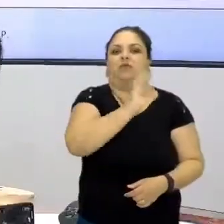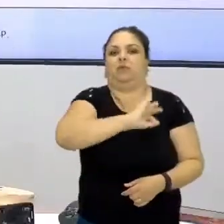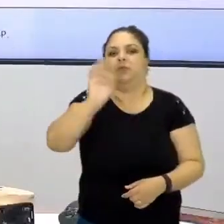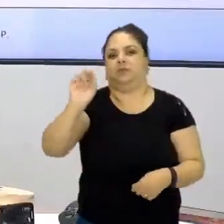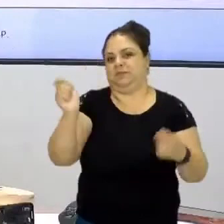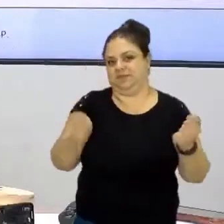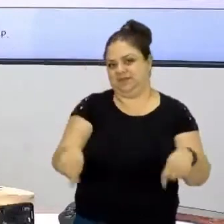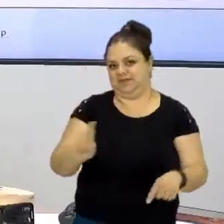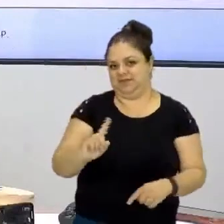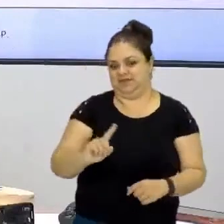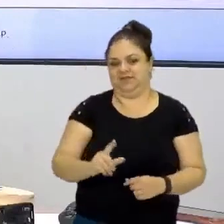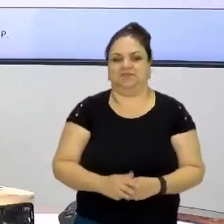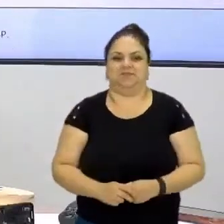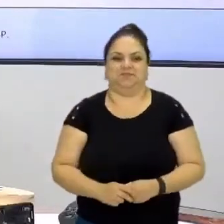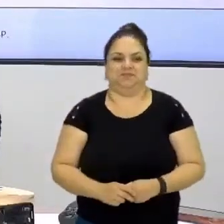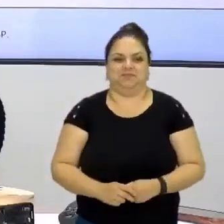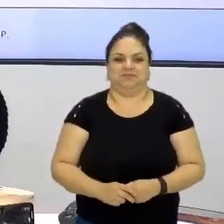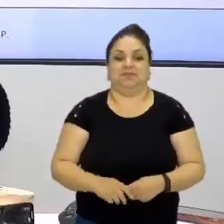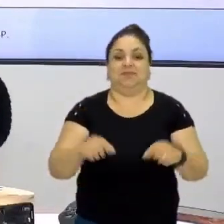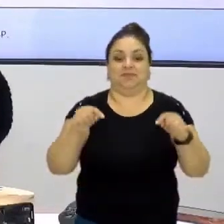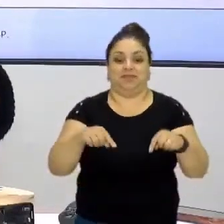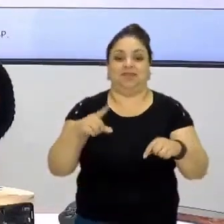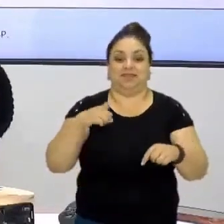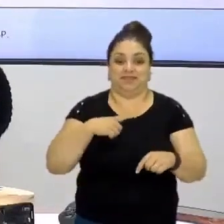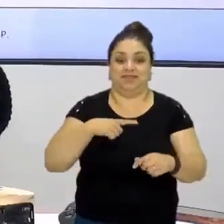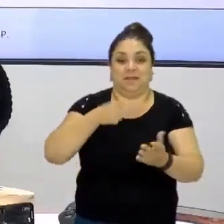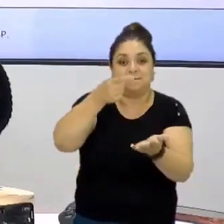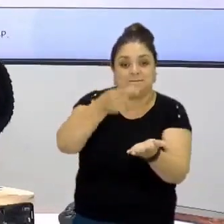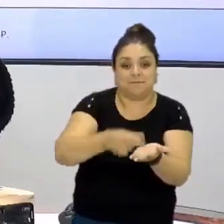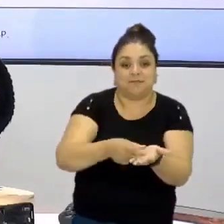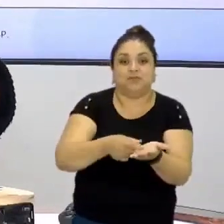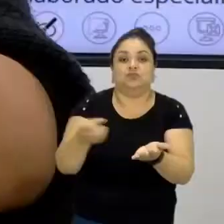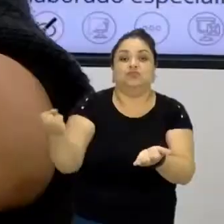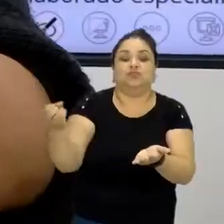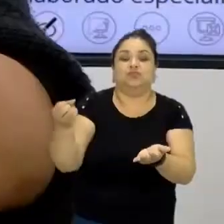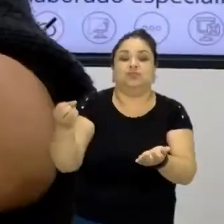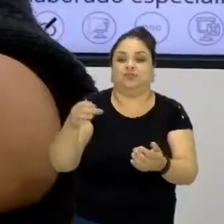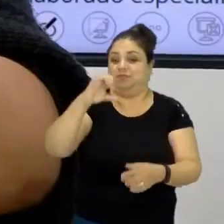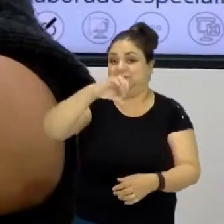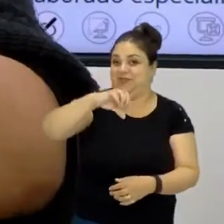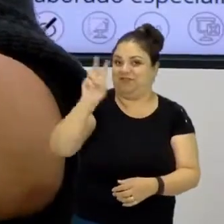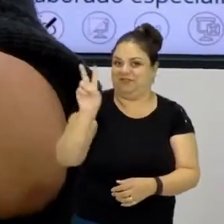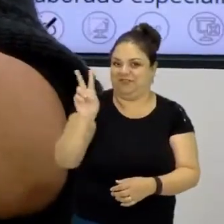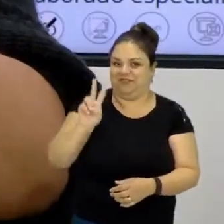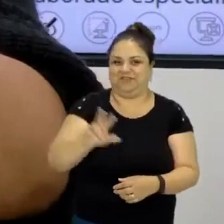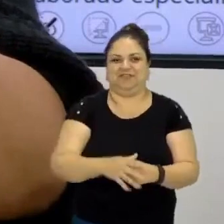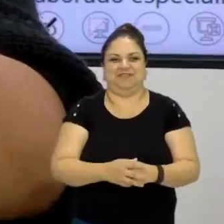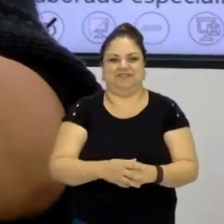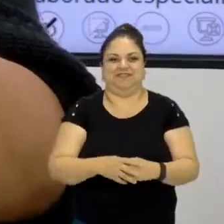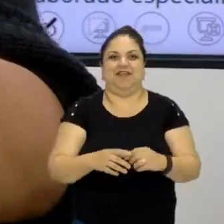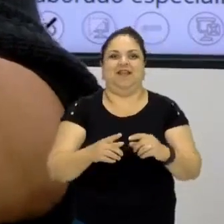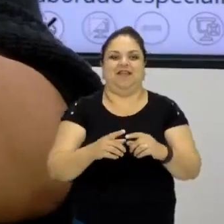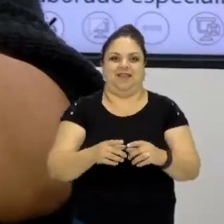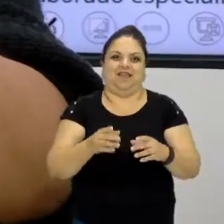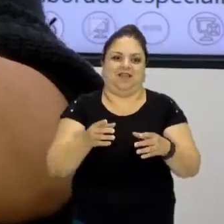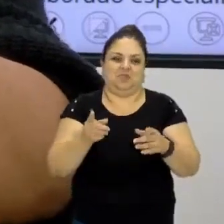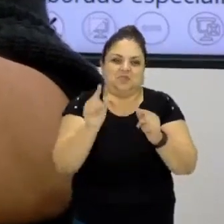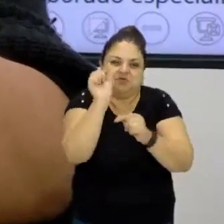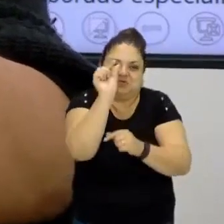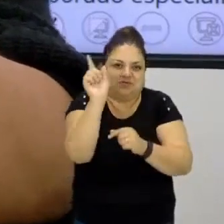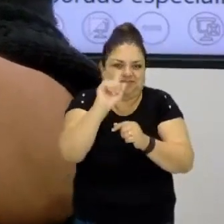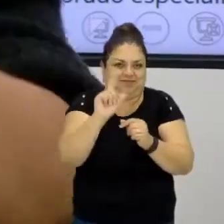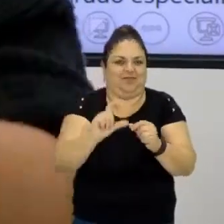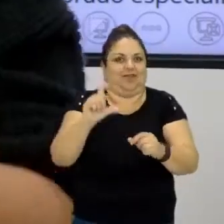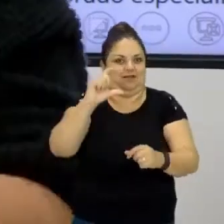bala. Aqui a gente tem, né, uma bateria 9 volts. Essa é a bateria 9 volts, que a gente falou que ela é grande, que ela é bem quadradona. Essa daqui